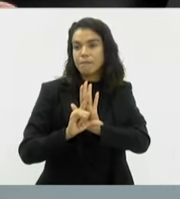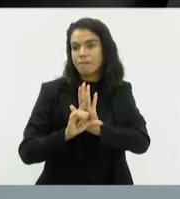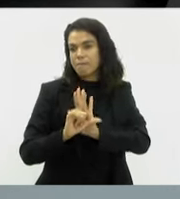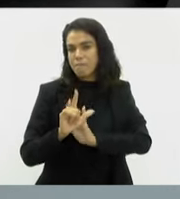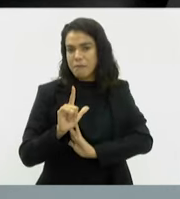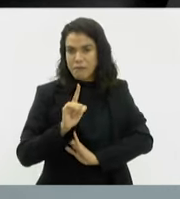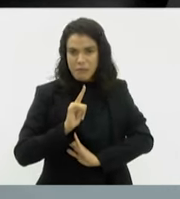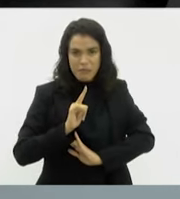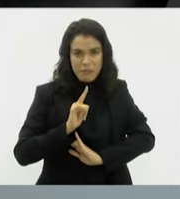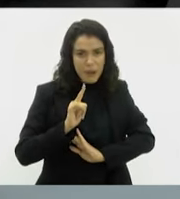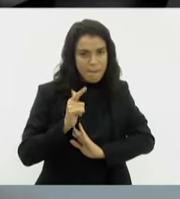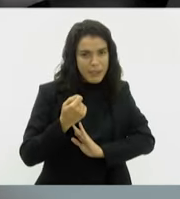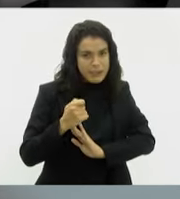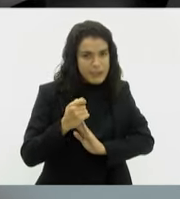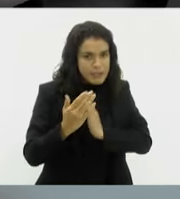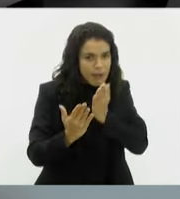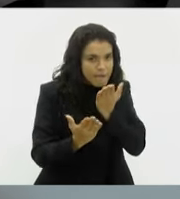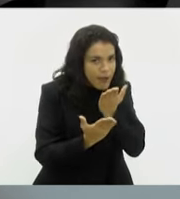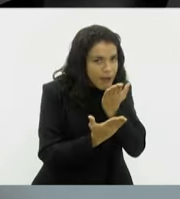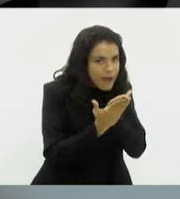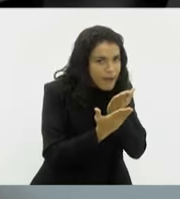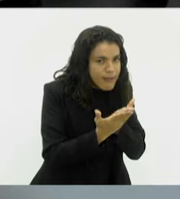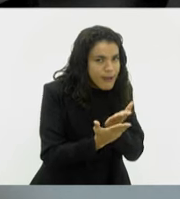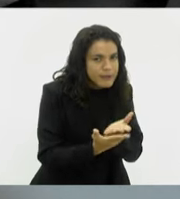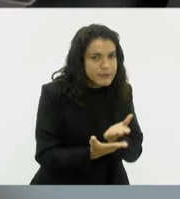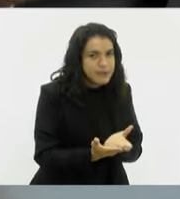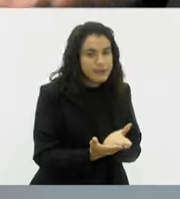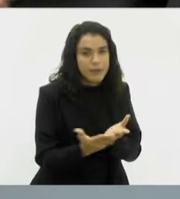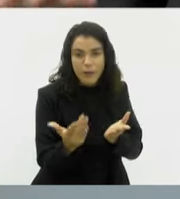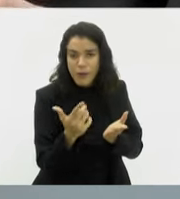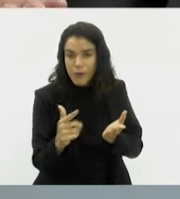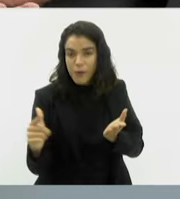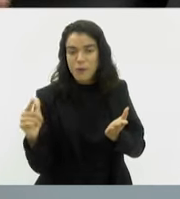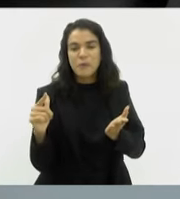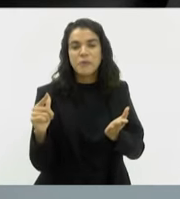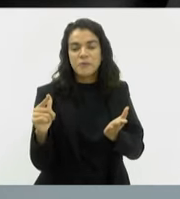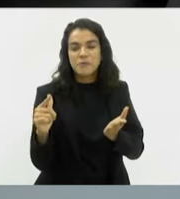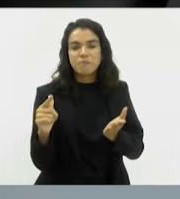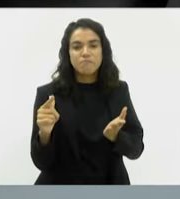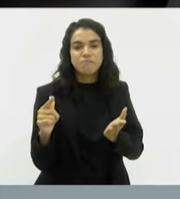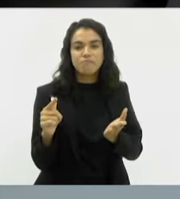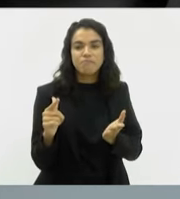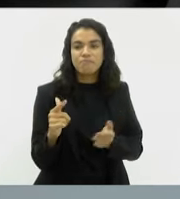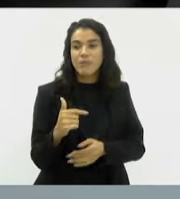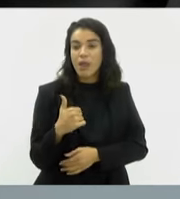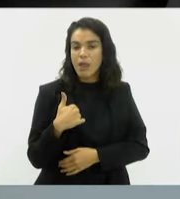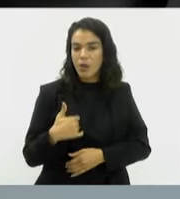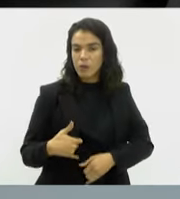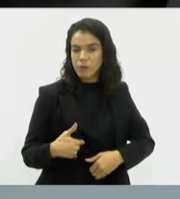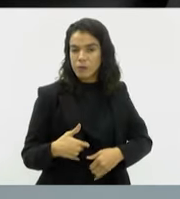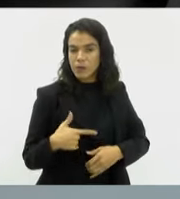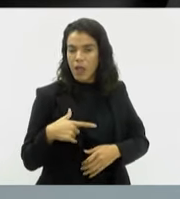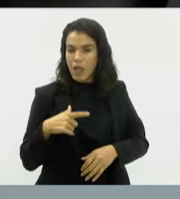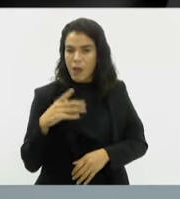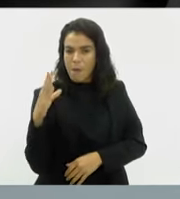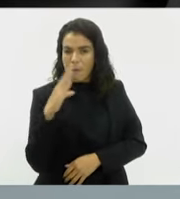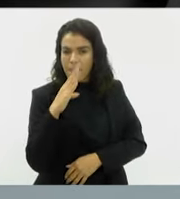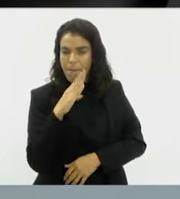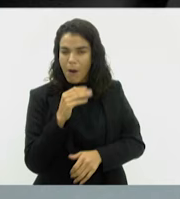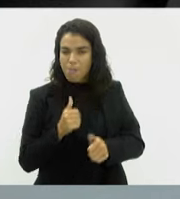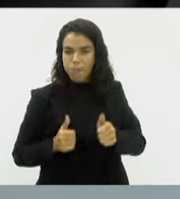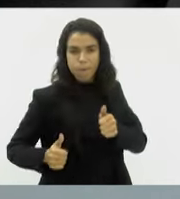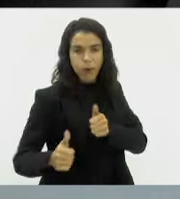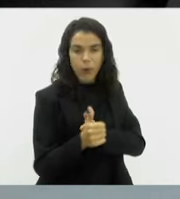devia ser anexado a outro que estivesse percorrendo. O cidadão que tem mais prestígio ganhou de mim.